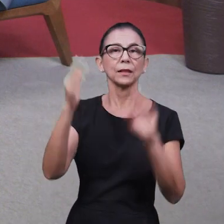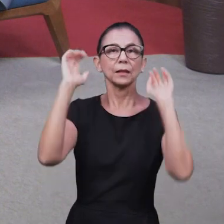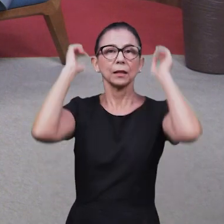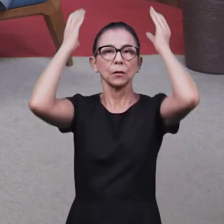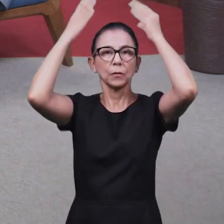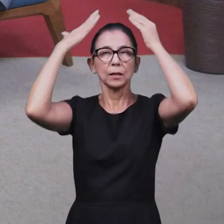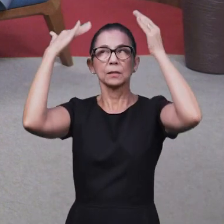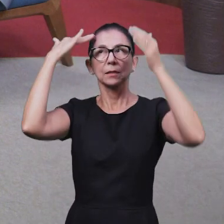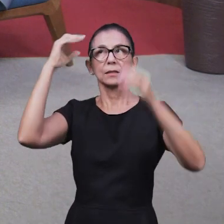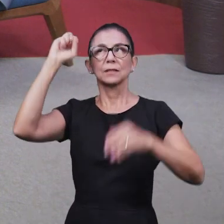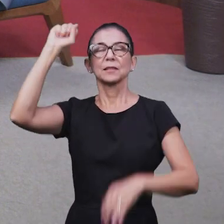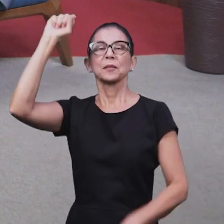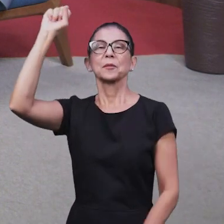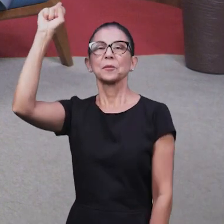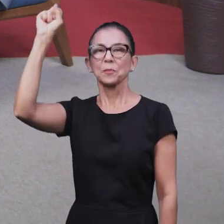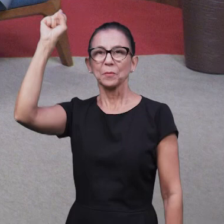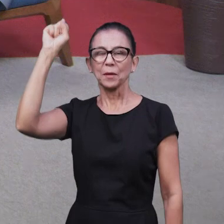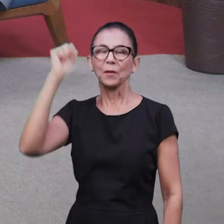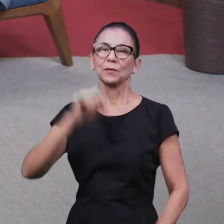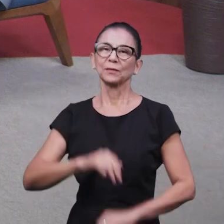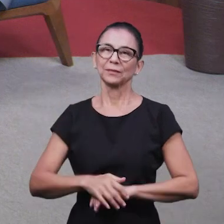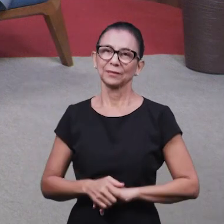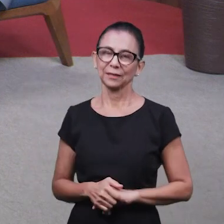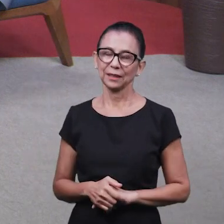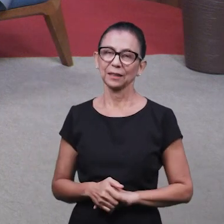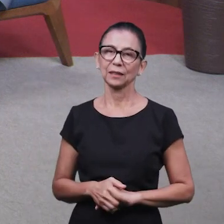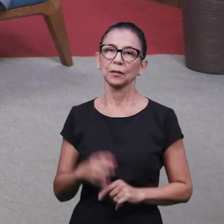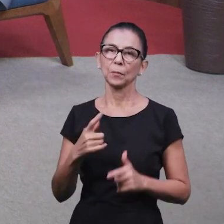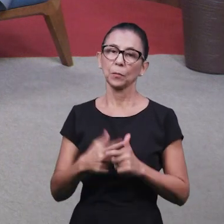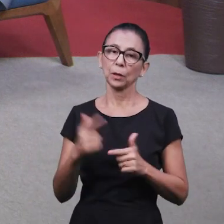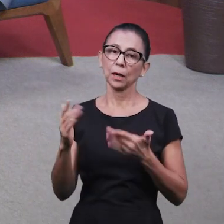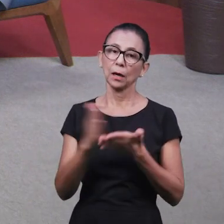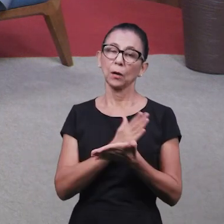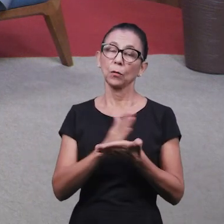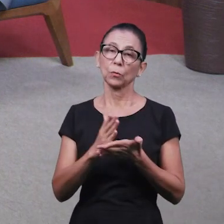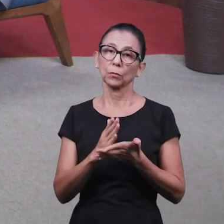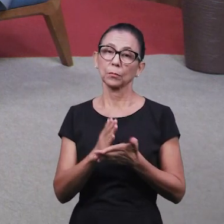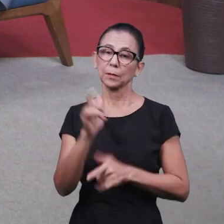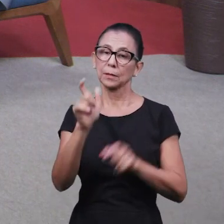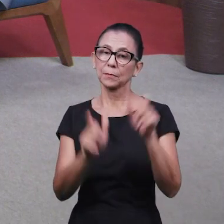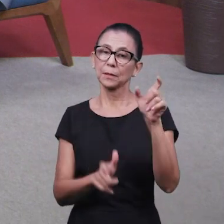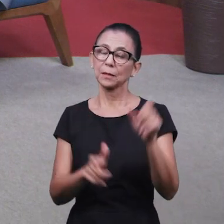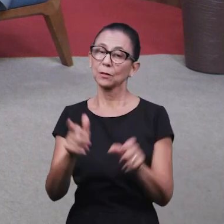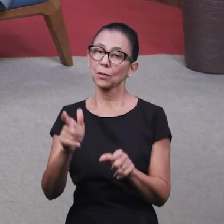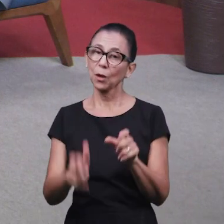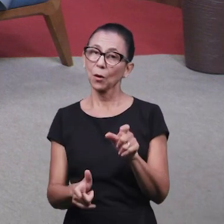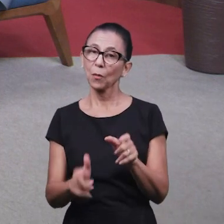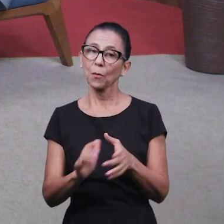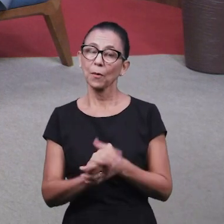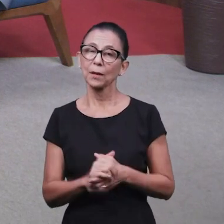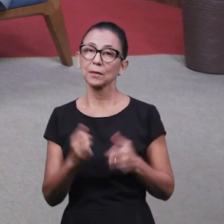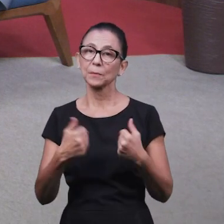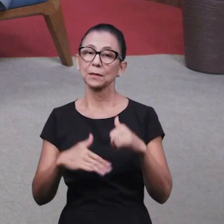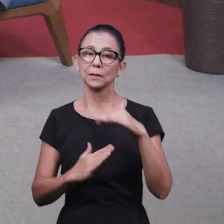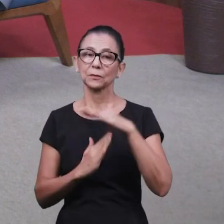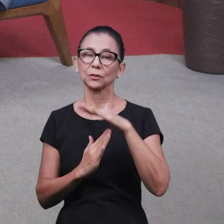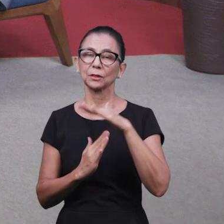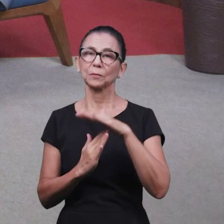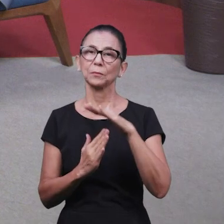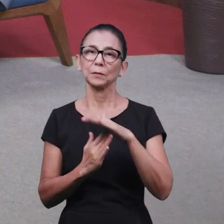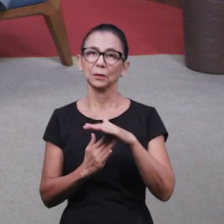Salomão estabeleceu para algumas pessoas no reino que tinham contas a acertar, né, e uma vez que esses limites